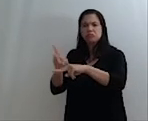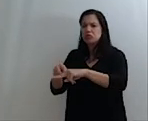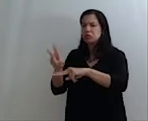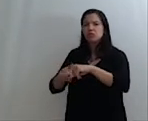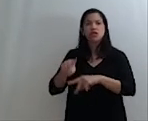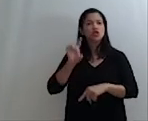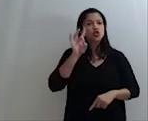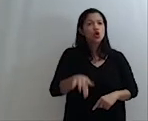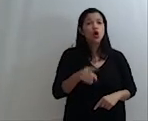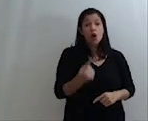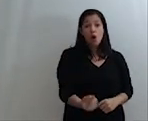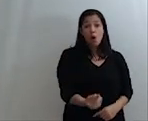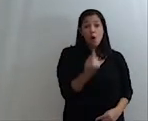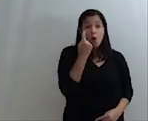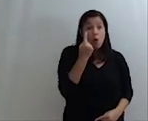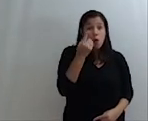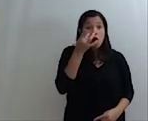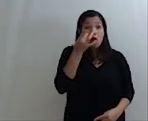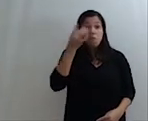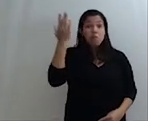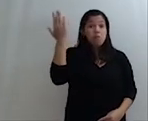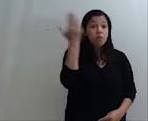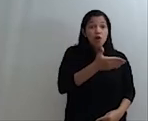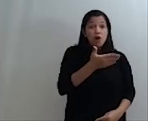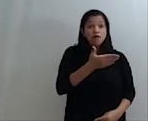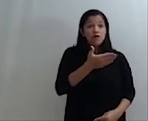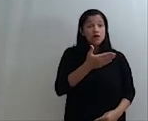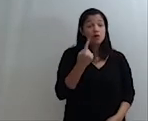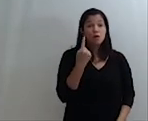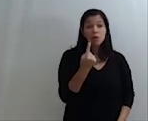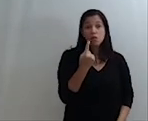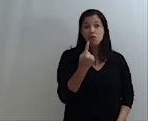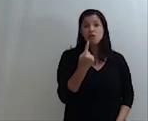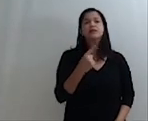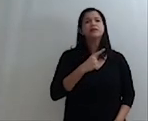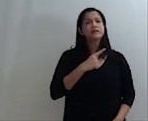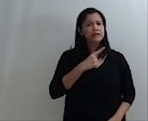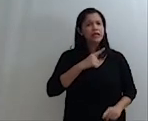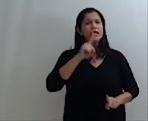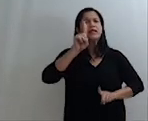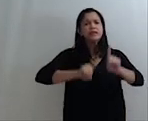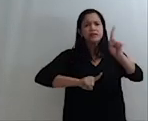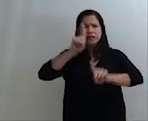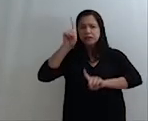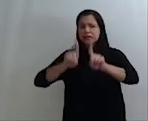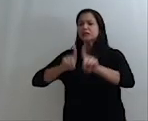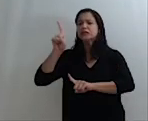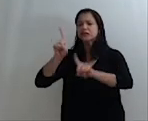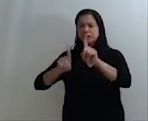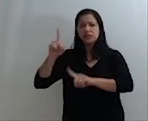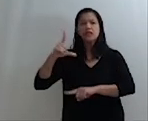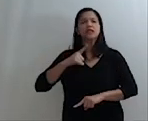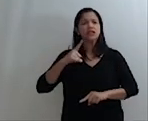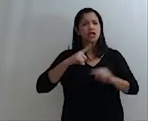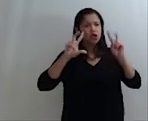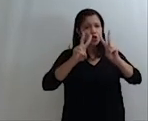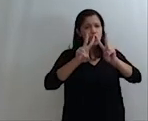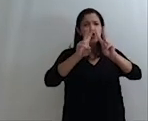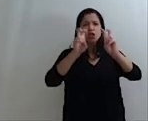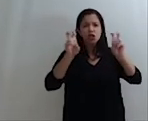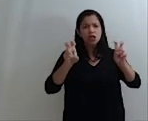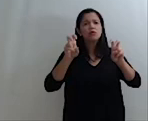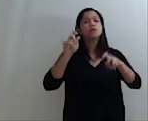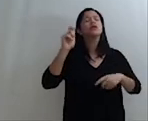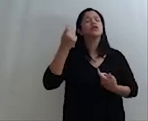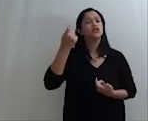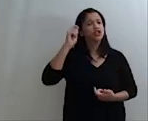prova isso estatisticamente foi demonstrado há uma questão racial né que foi colocada também